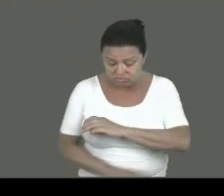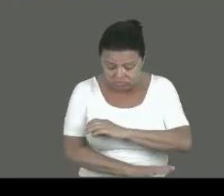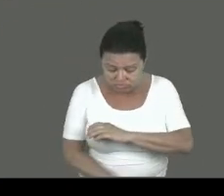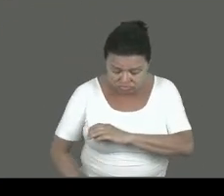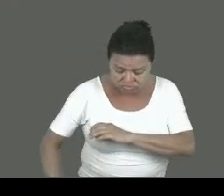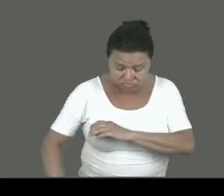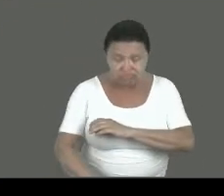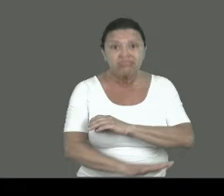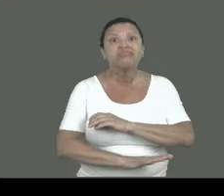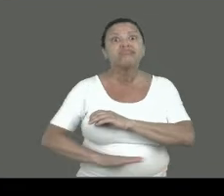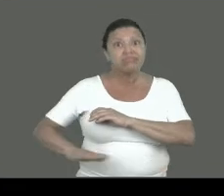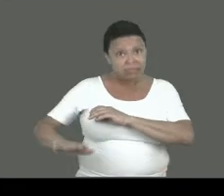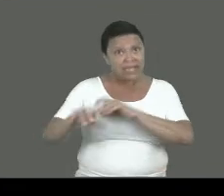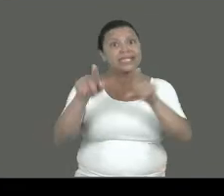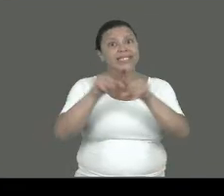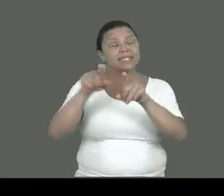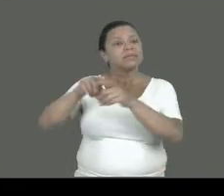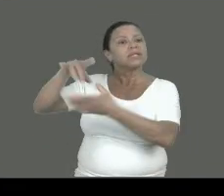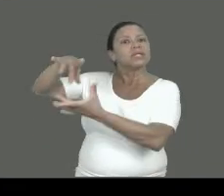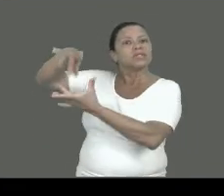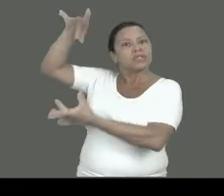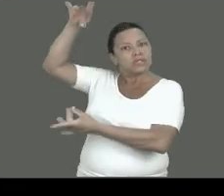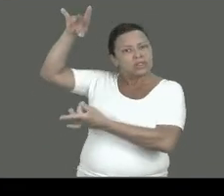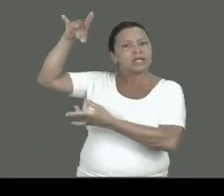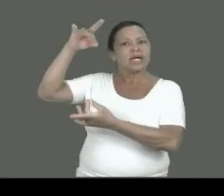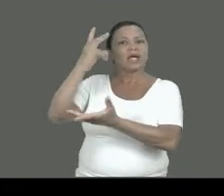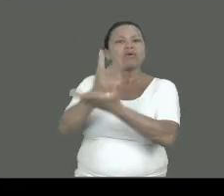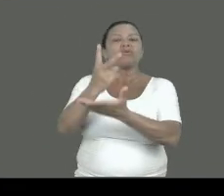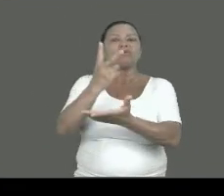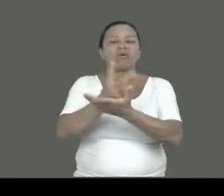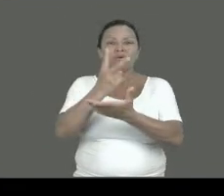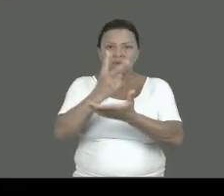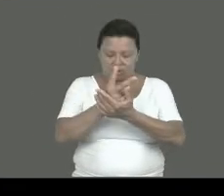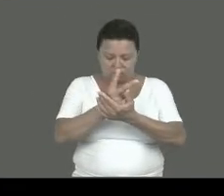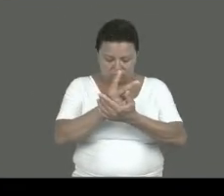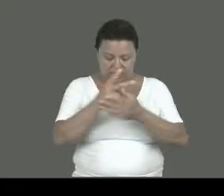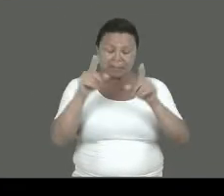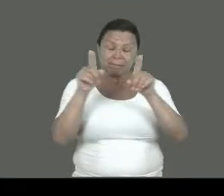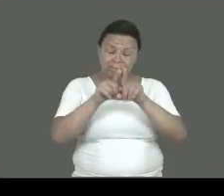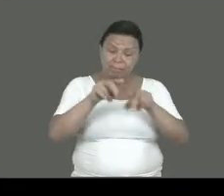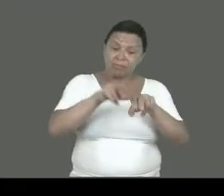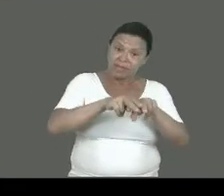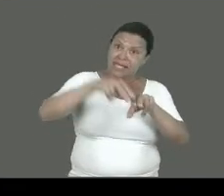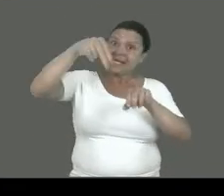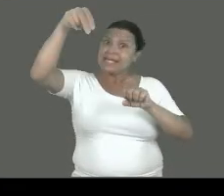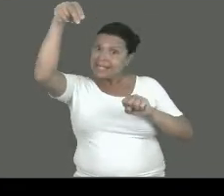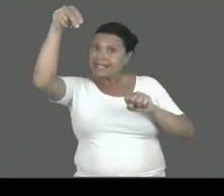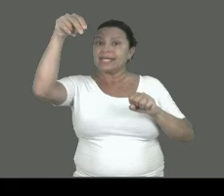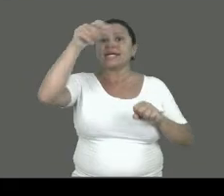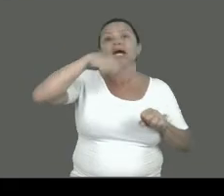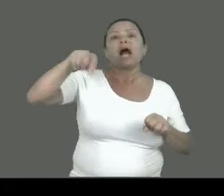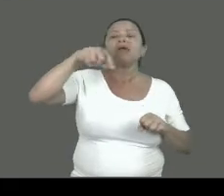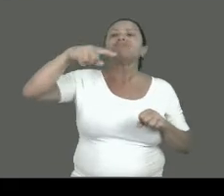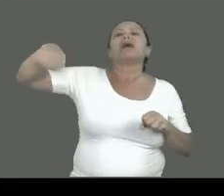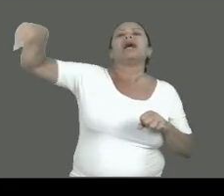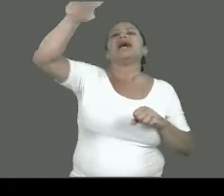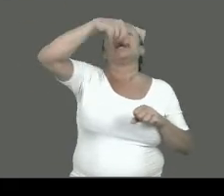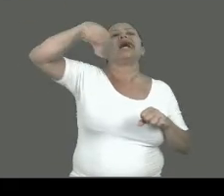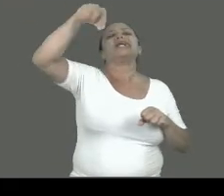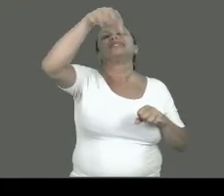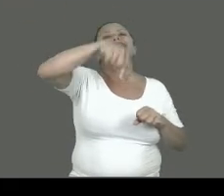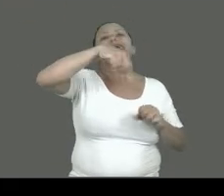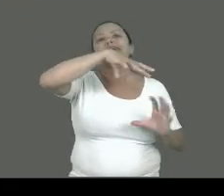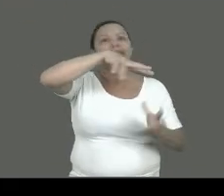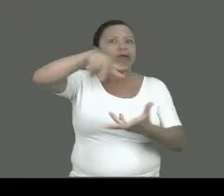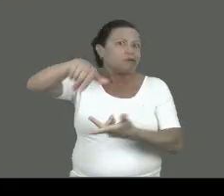até mesmo daqueles espíritos que ainda permanecem, mesmo desencarnados, perambulando pelo planeta